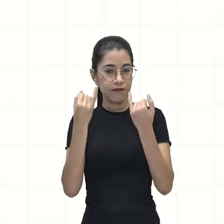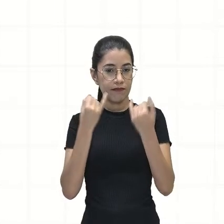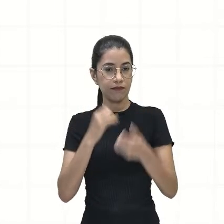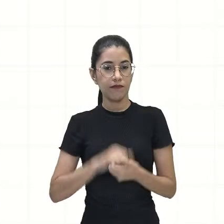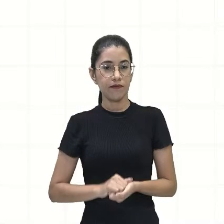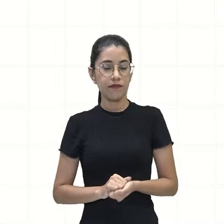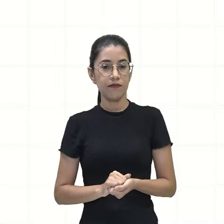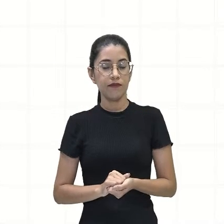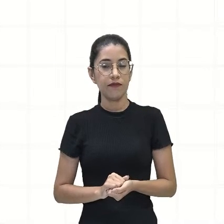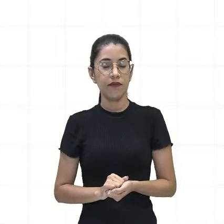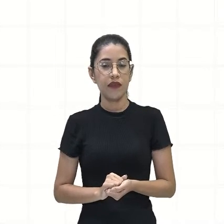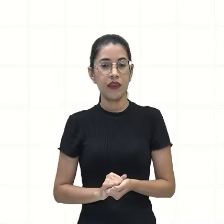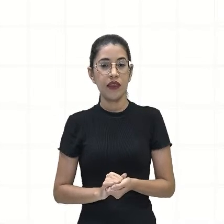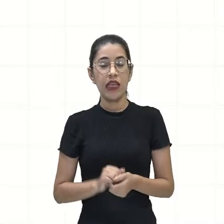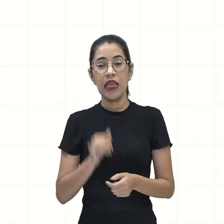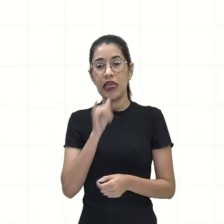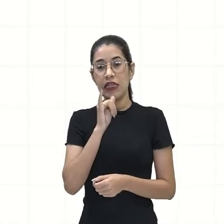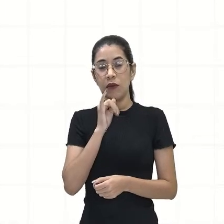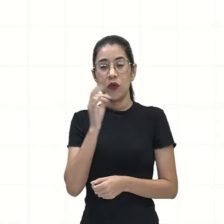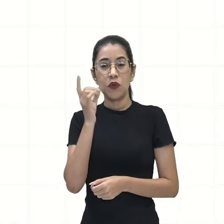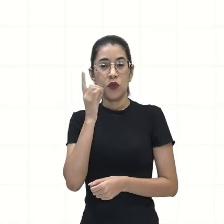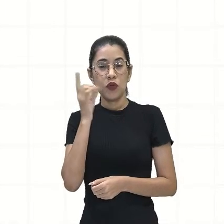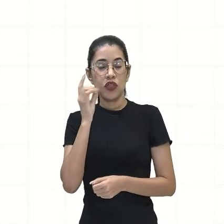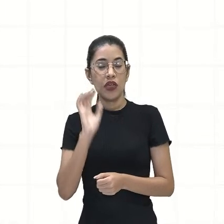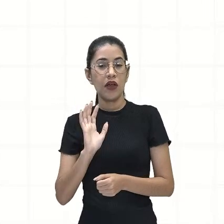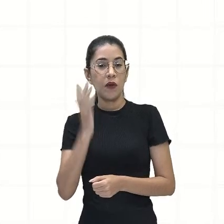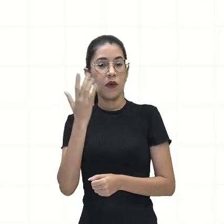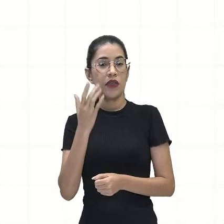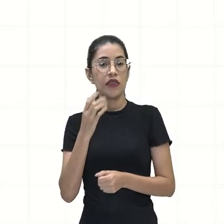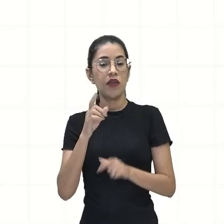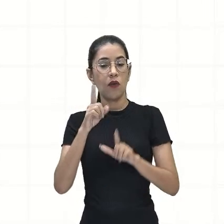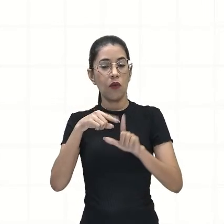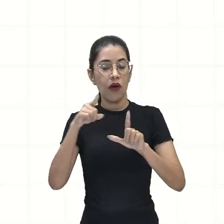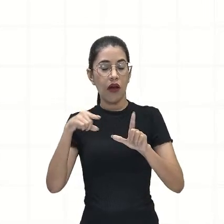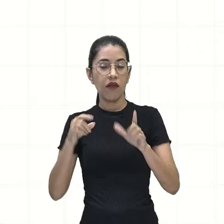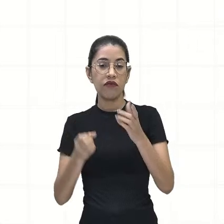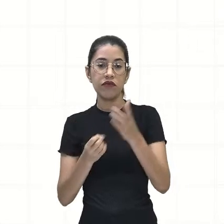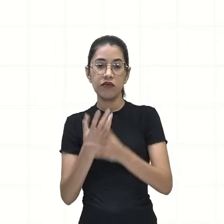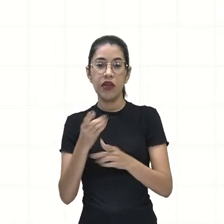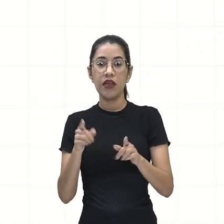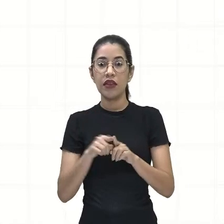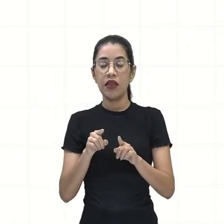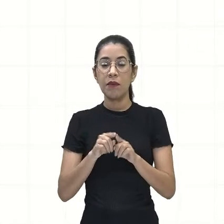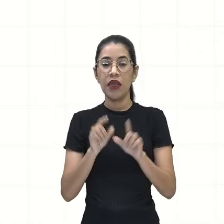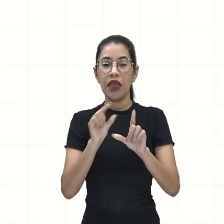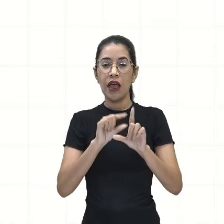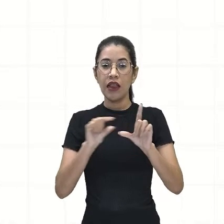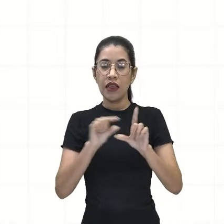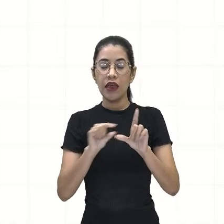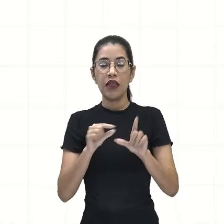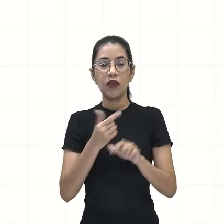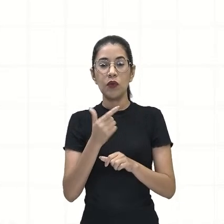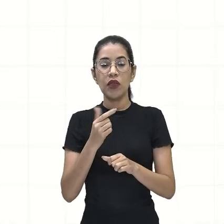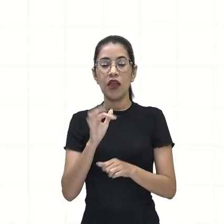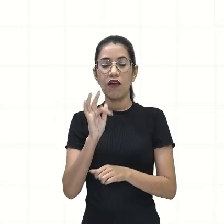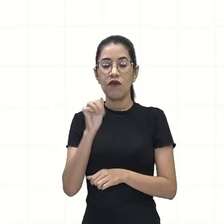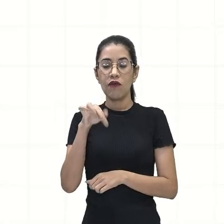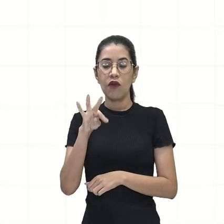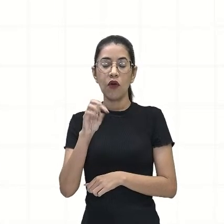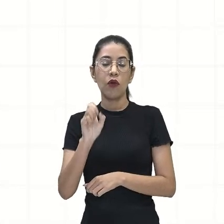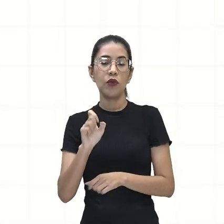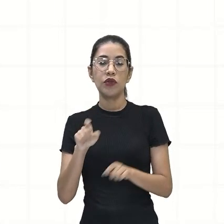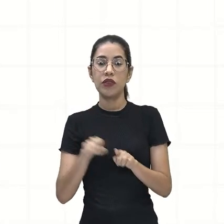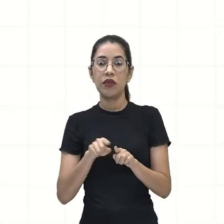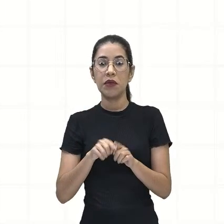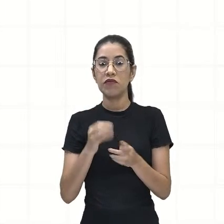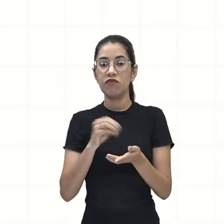a data da realização do gráfico e a fonte não estão incluídas. Por exemplo, esse gráfico aqui,